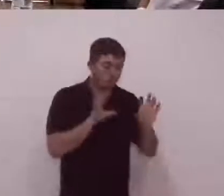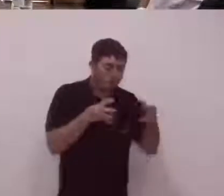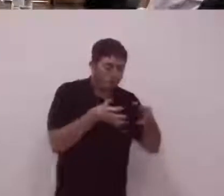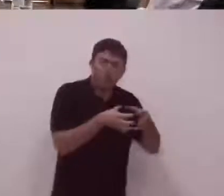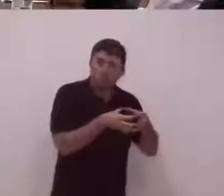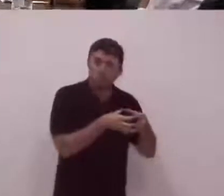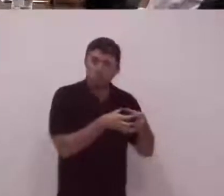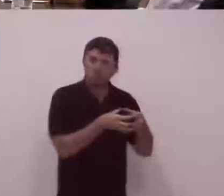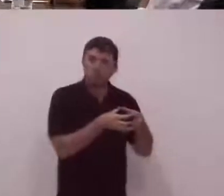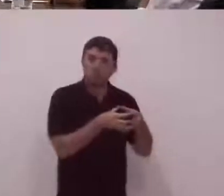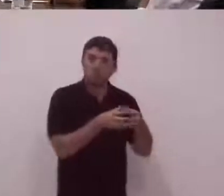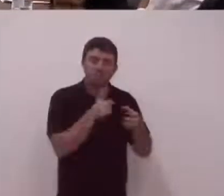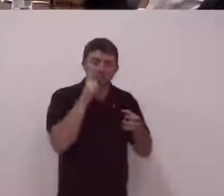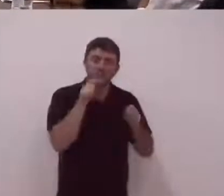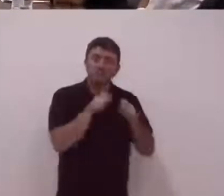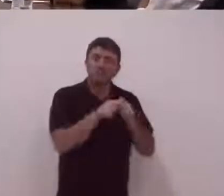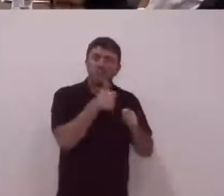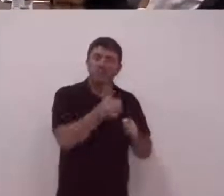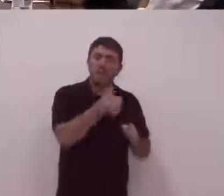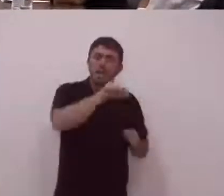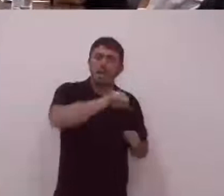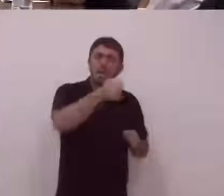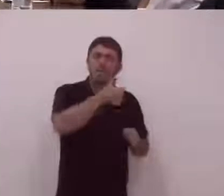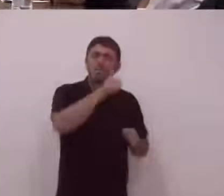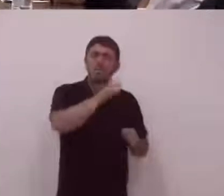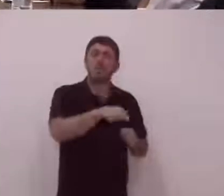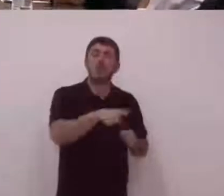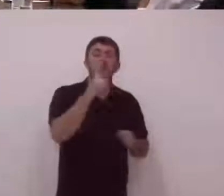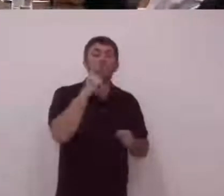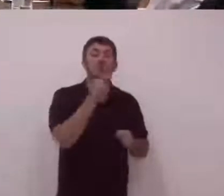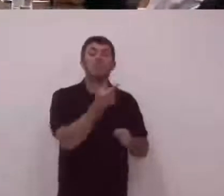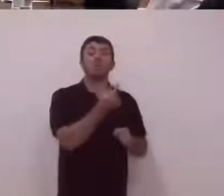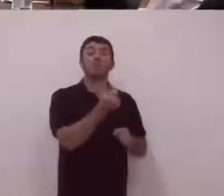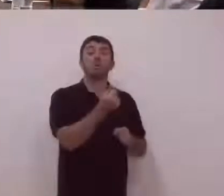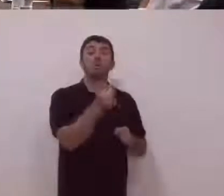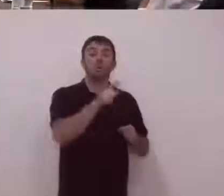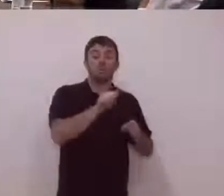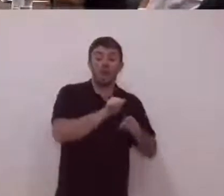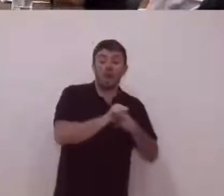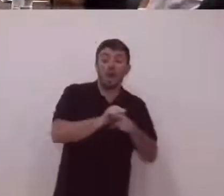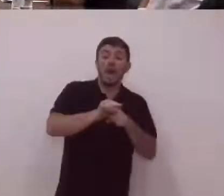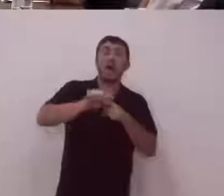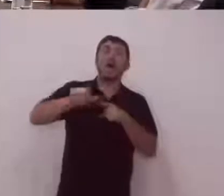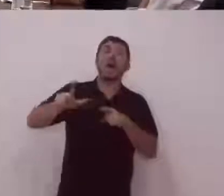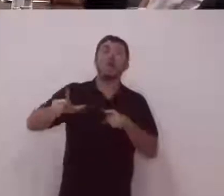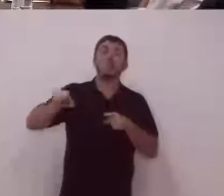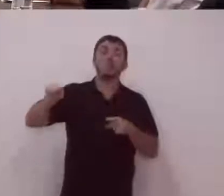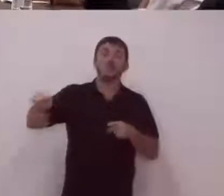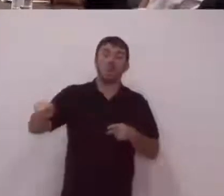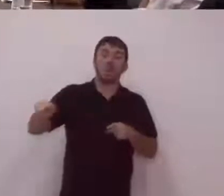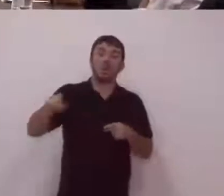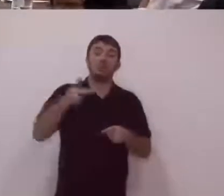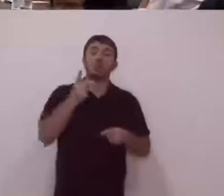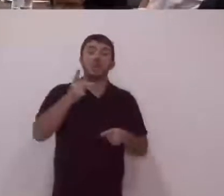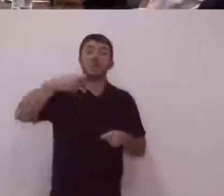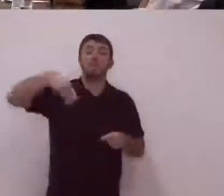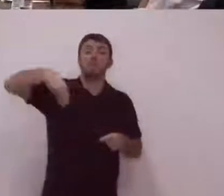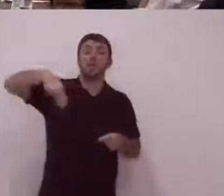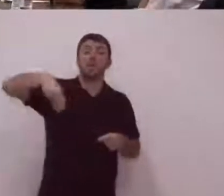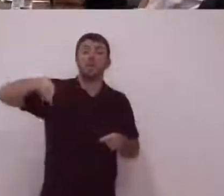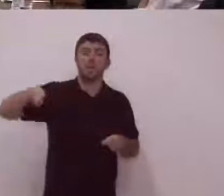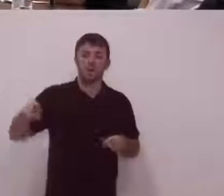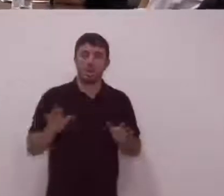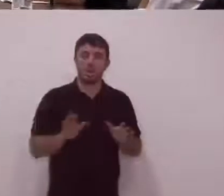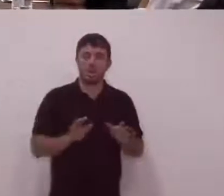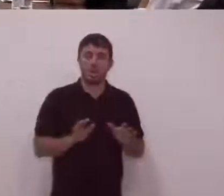esse fim. A avaliação é exigida para determinar o preço justo para a locação, e não teria maior decorrência, não estivesse acompanhada